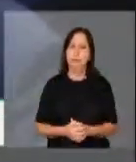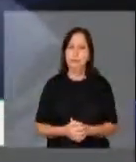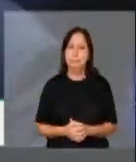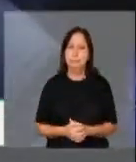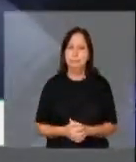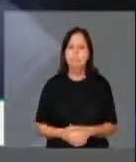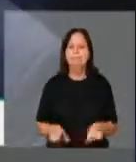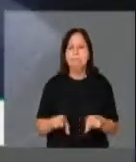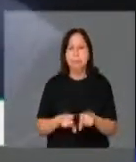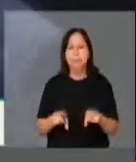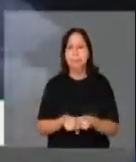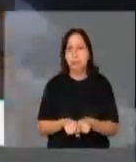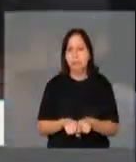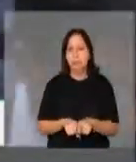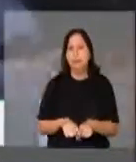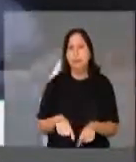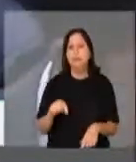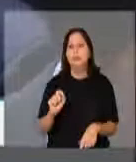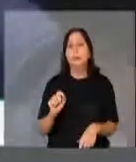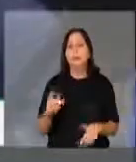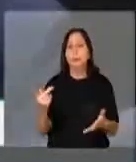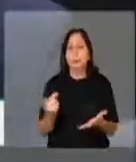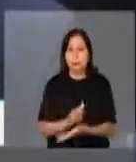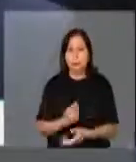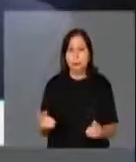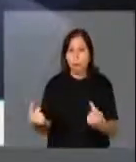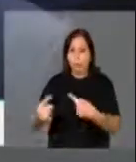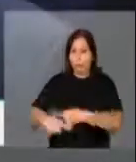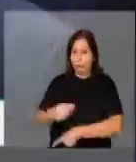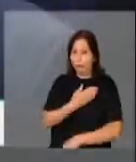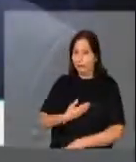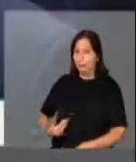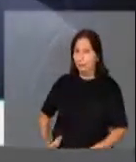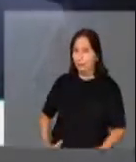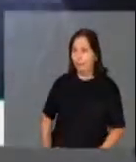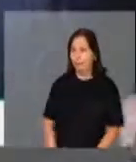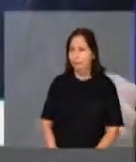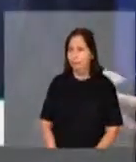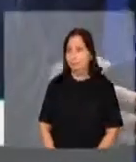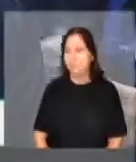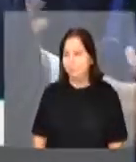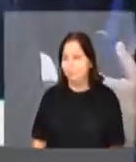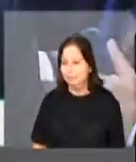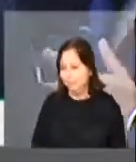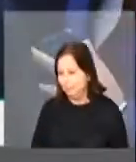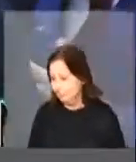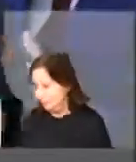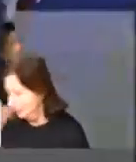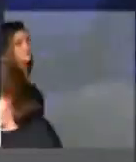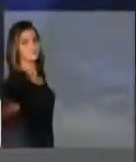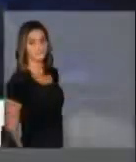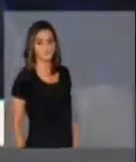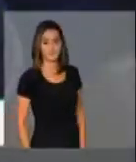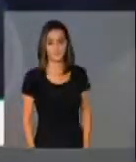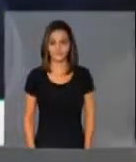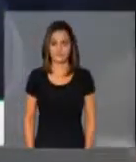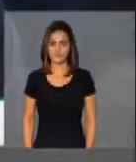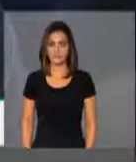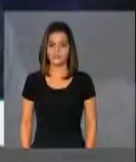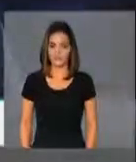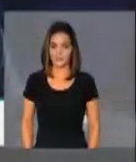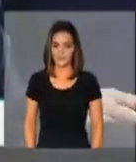nós estamos fazendo o contrário do que o governo deveria fazer e da expectativa que ele criou nas